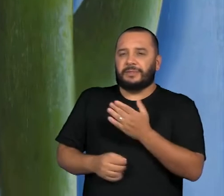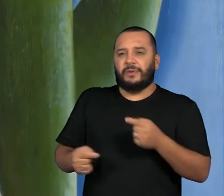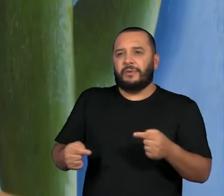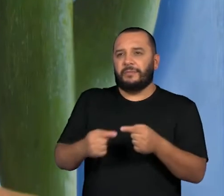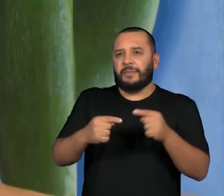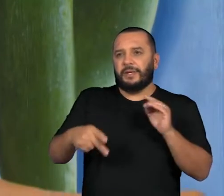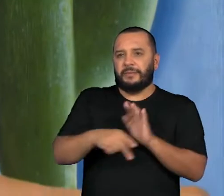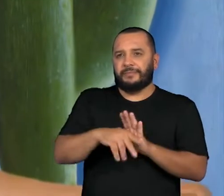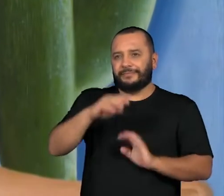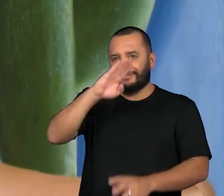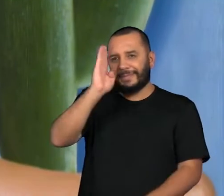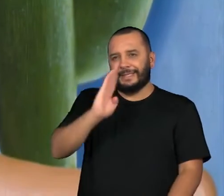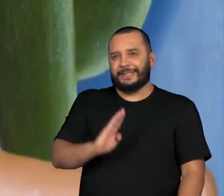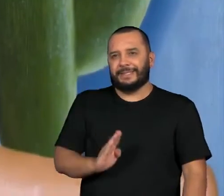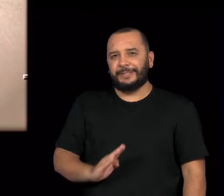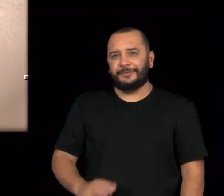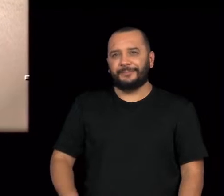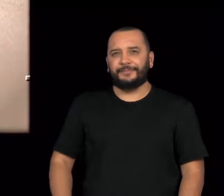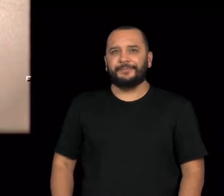brasileira.